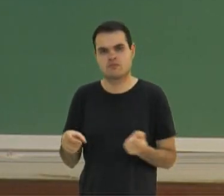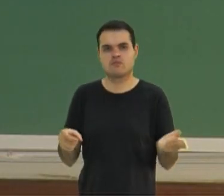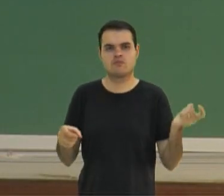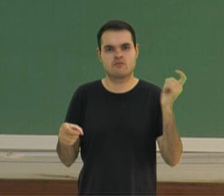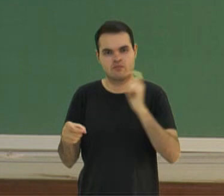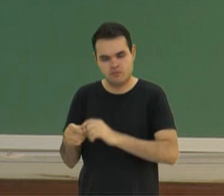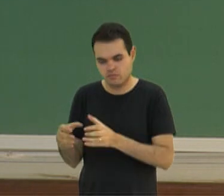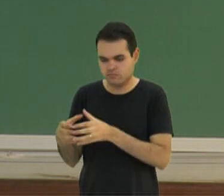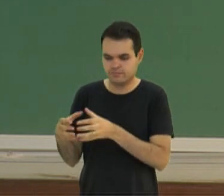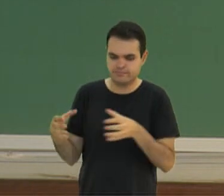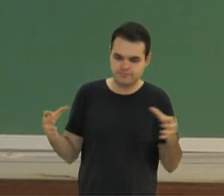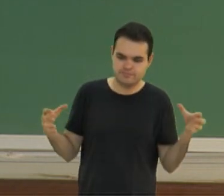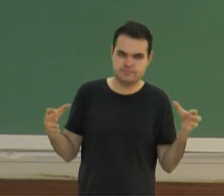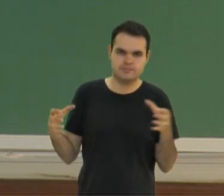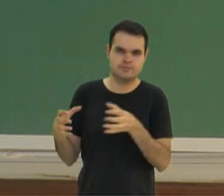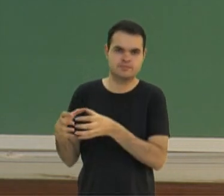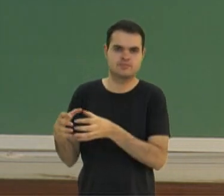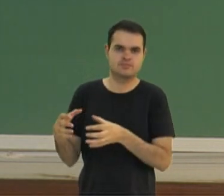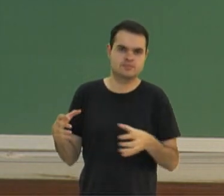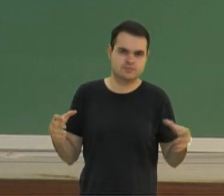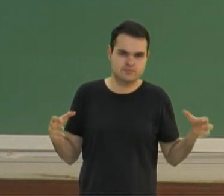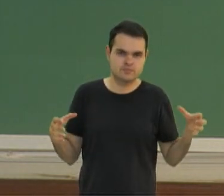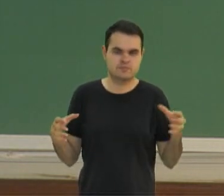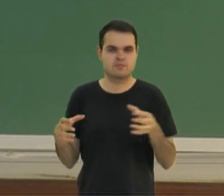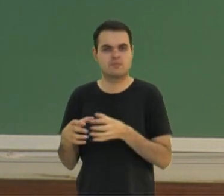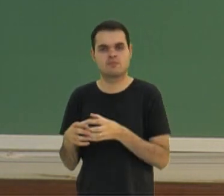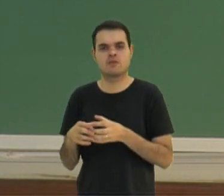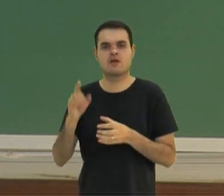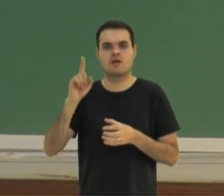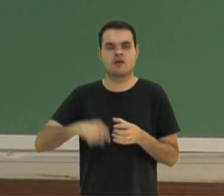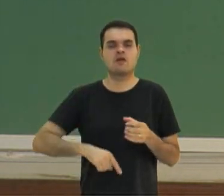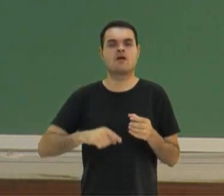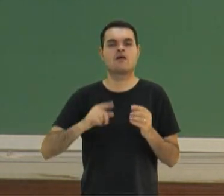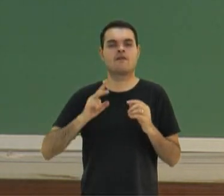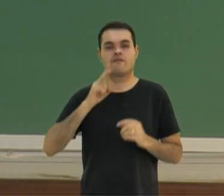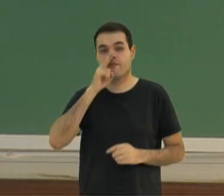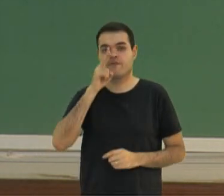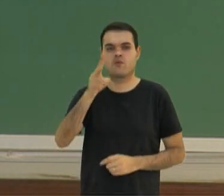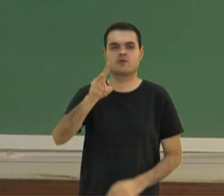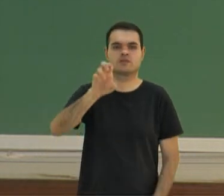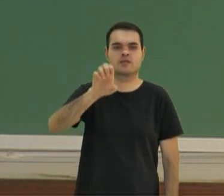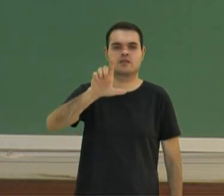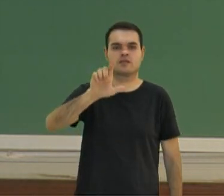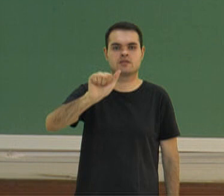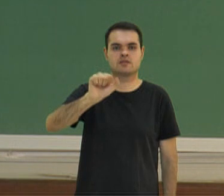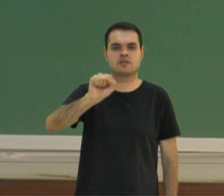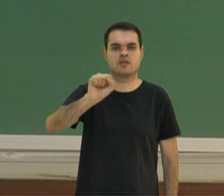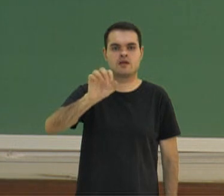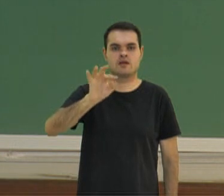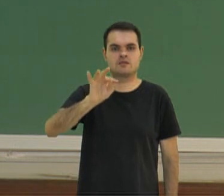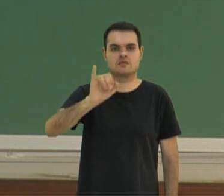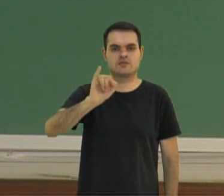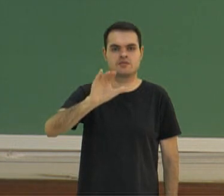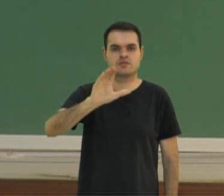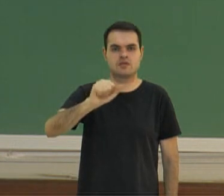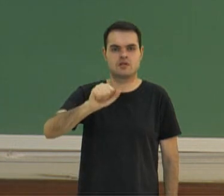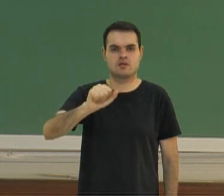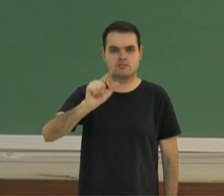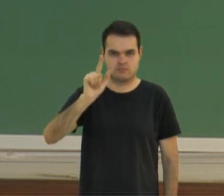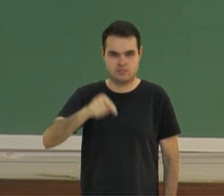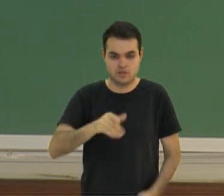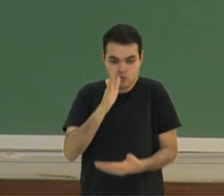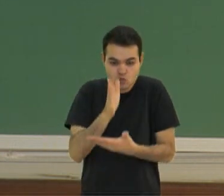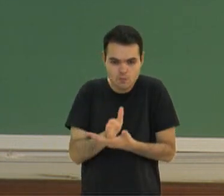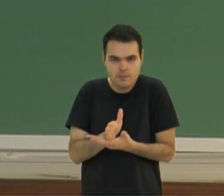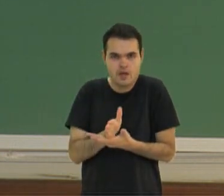restauradora aqui, certo? Que seria a força elástica. Beleza? Justamente bem aqui no meio, né, quando essa força restauradora